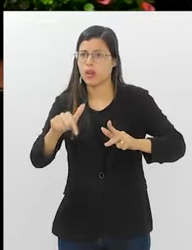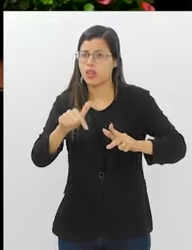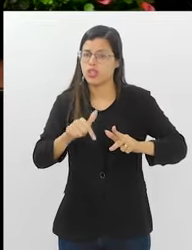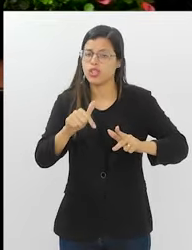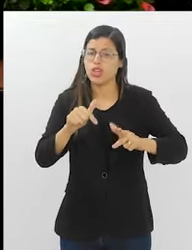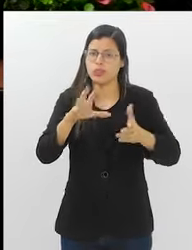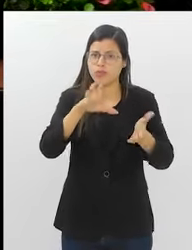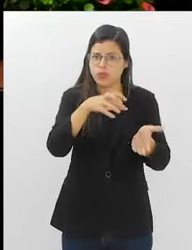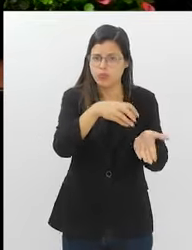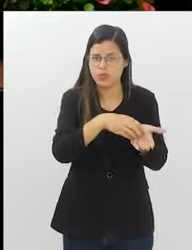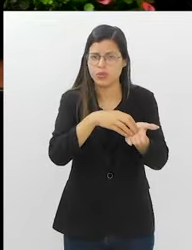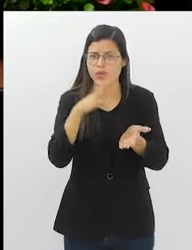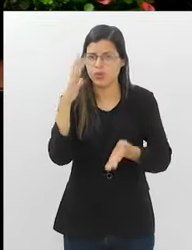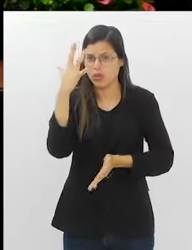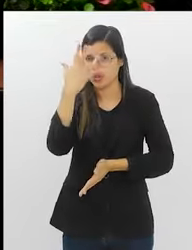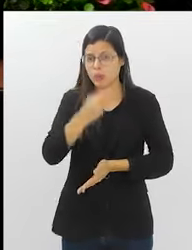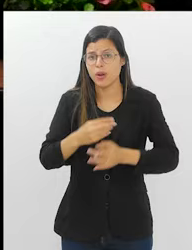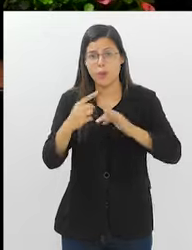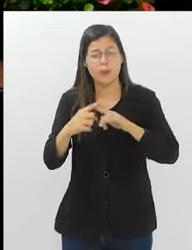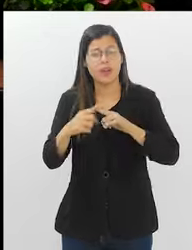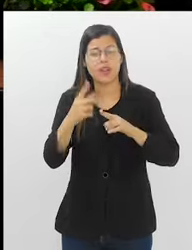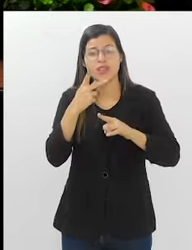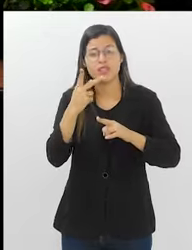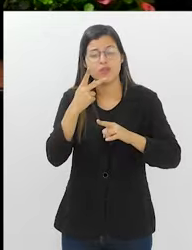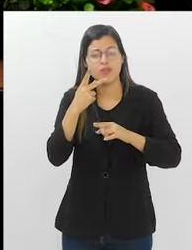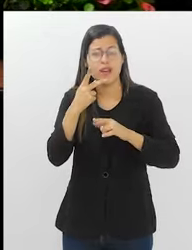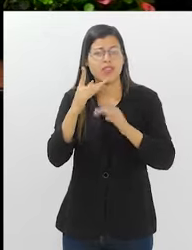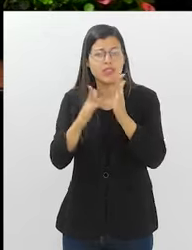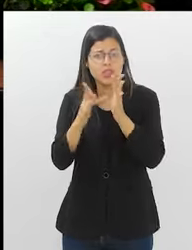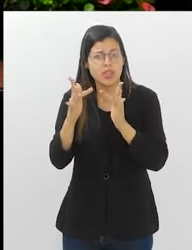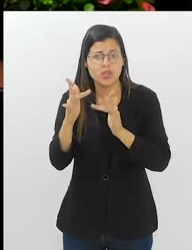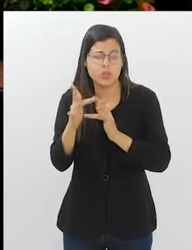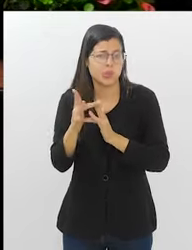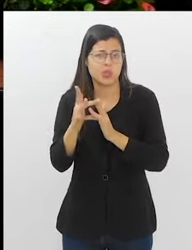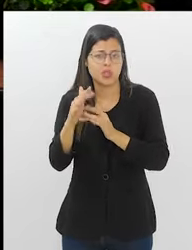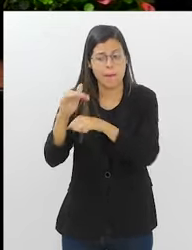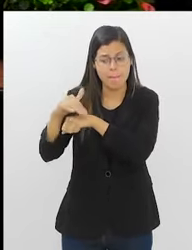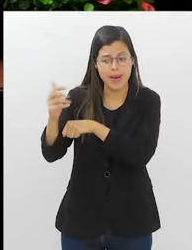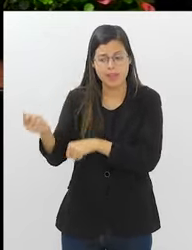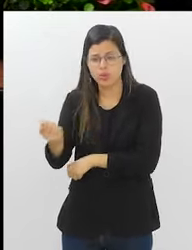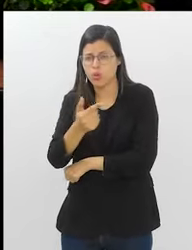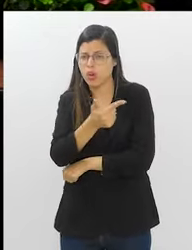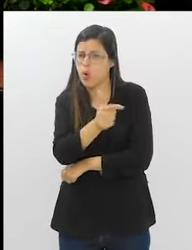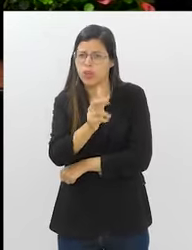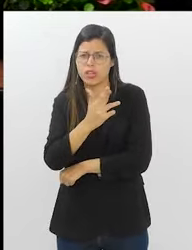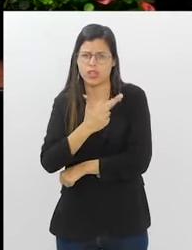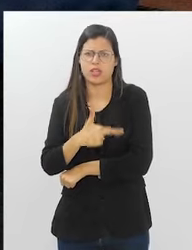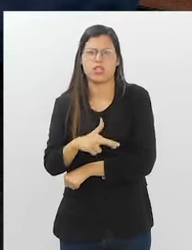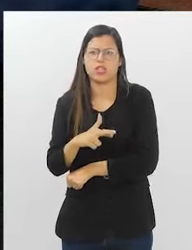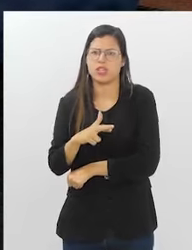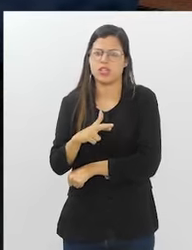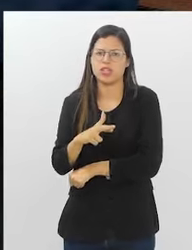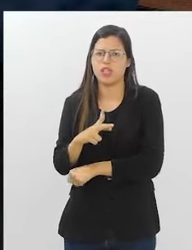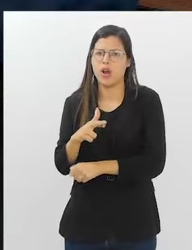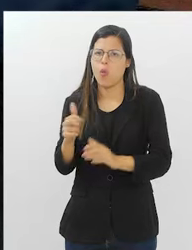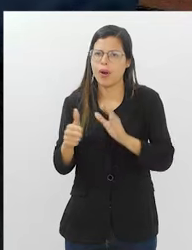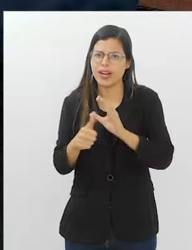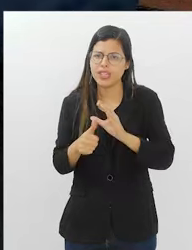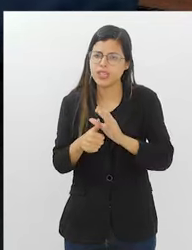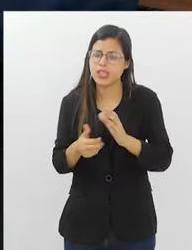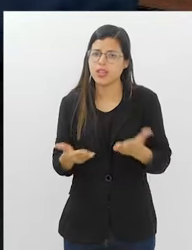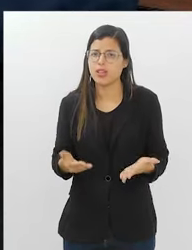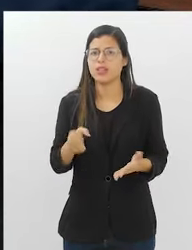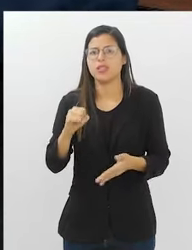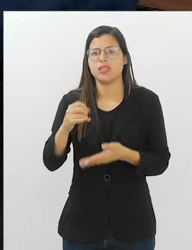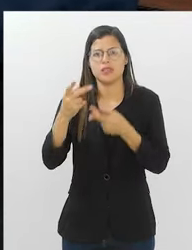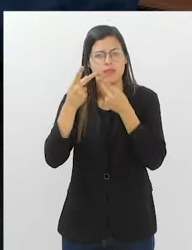fala mais de Jesus É do que verdade. muitas religiões que se dizem cristãs. Concordo Então a plenamente. gente, se for lá, vai ver